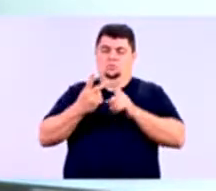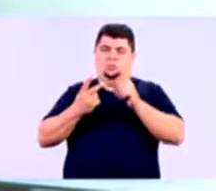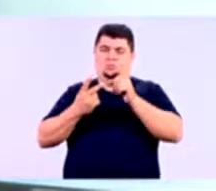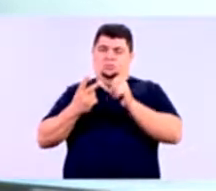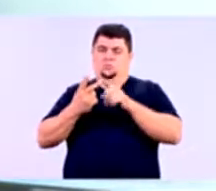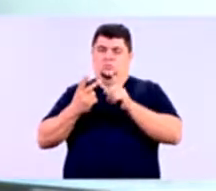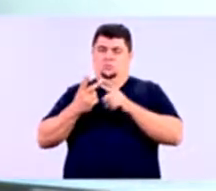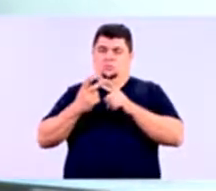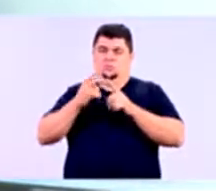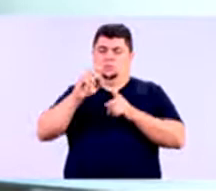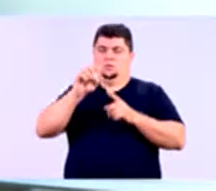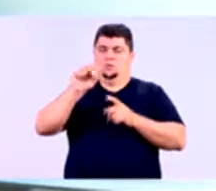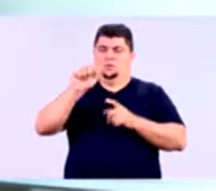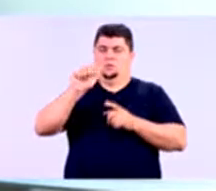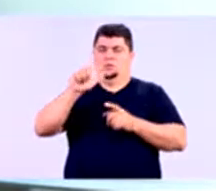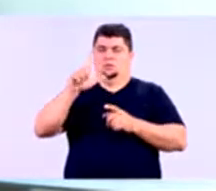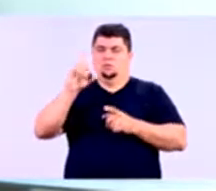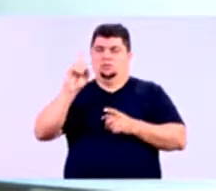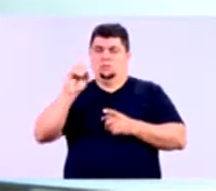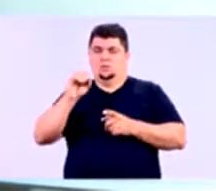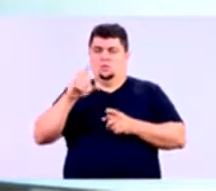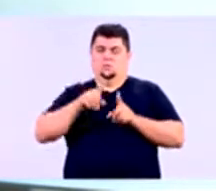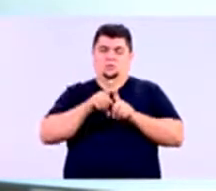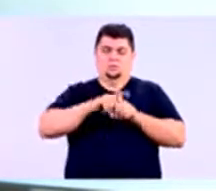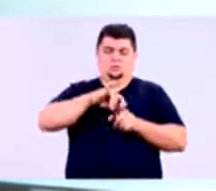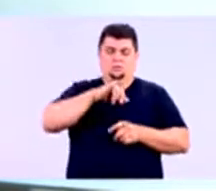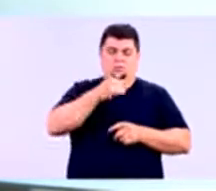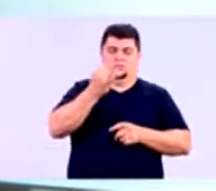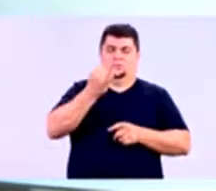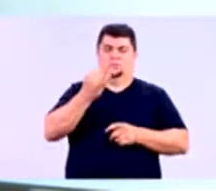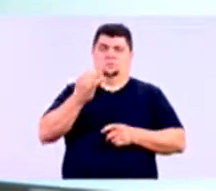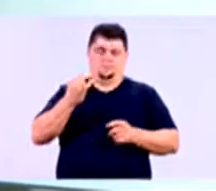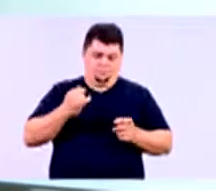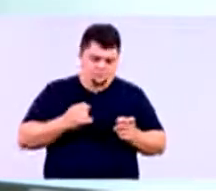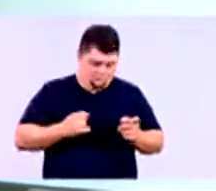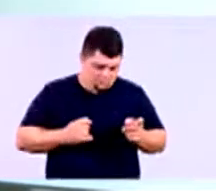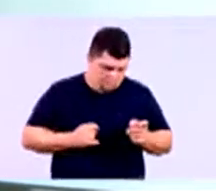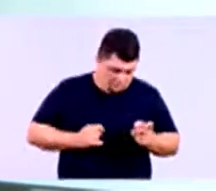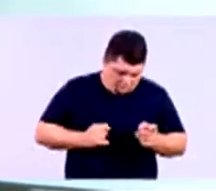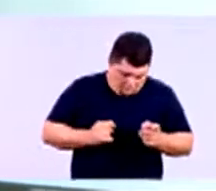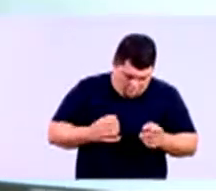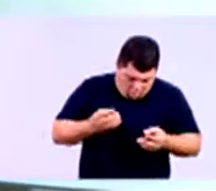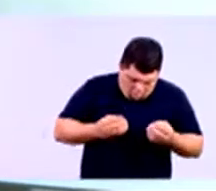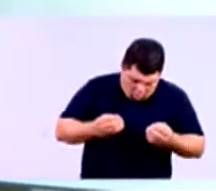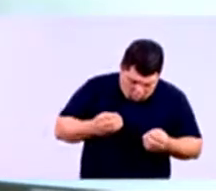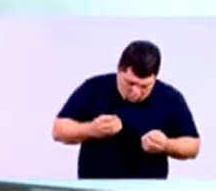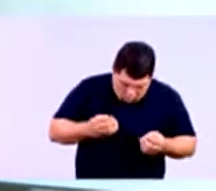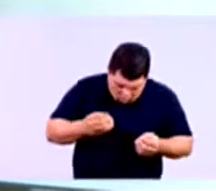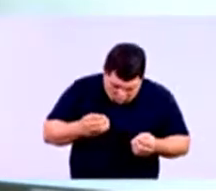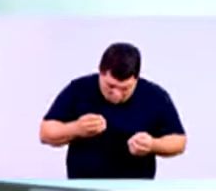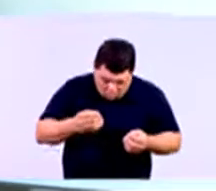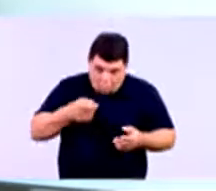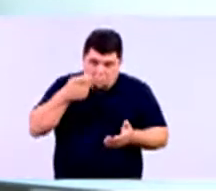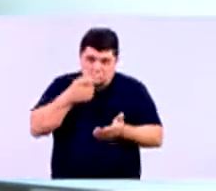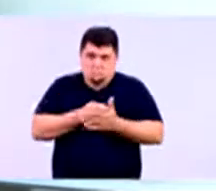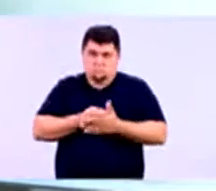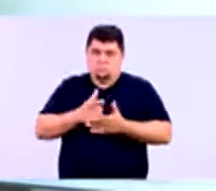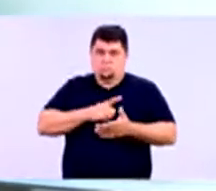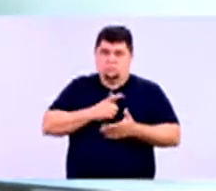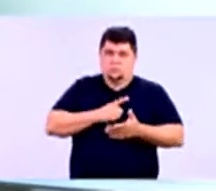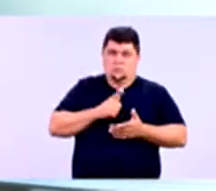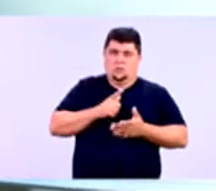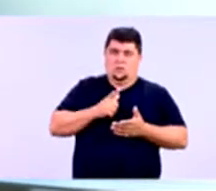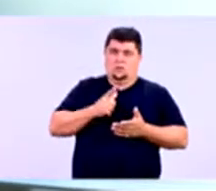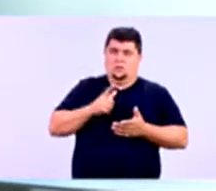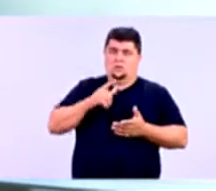o saldo da minha dívida e os juros. Então, como que eu estou pagando essa dívida? Será que eu estou pagando mais